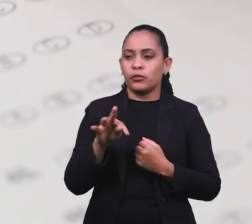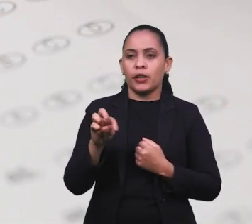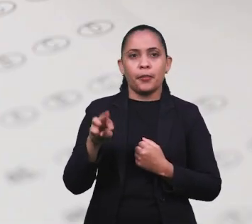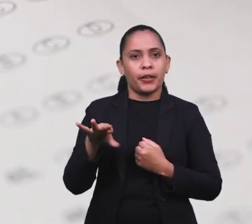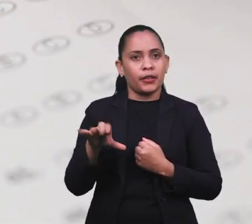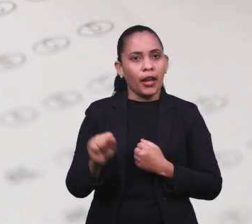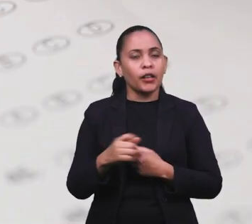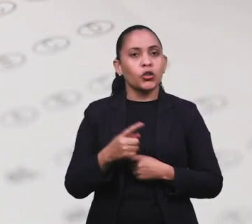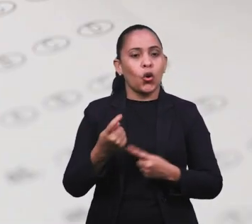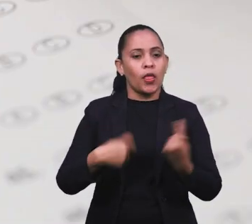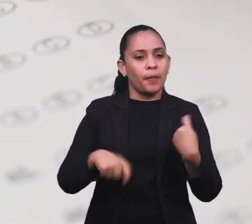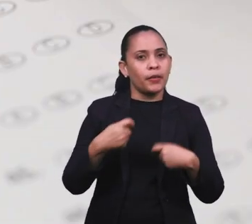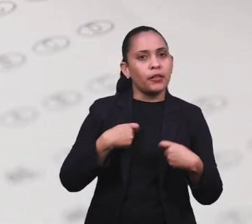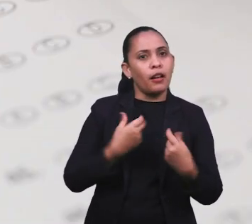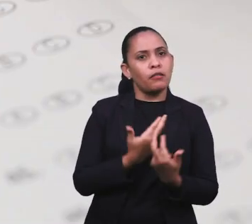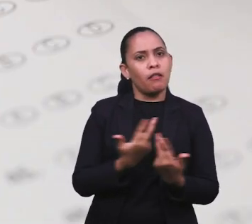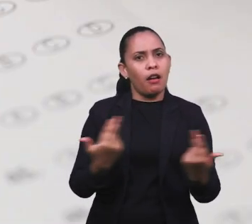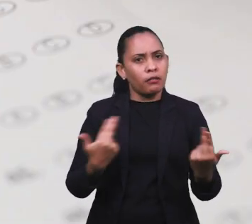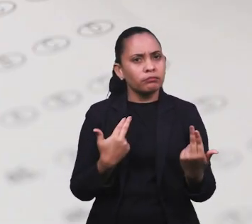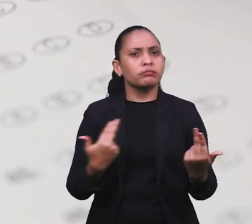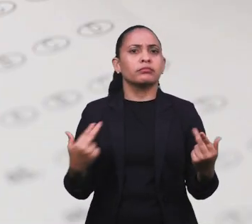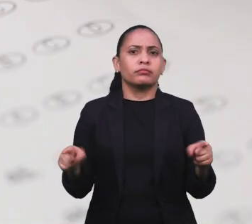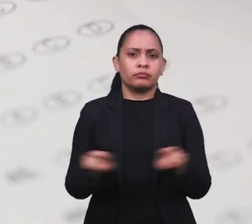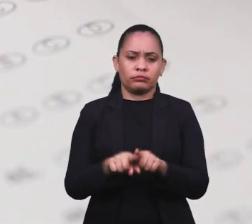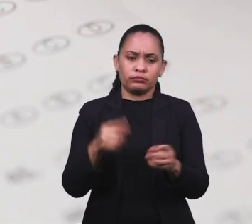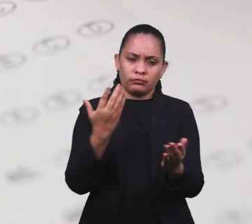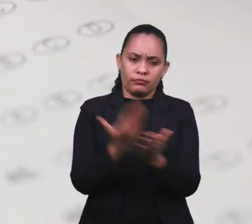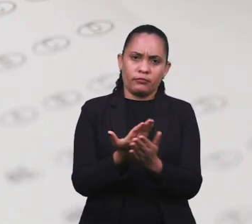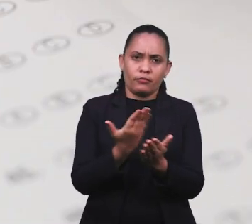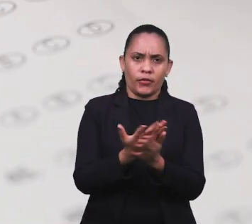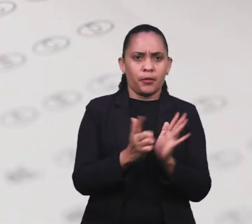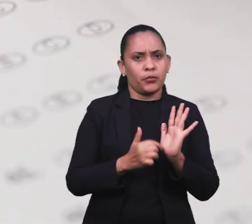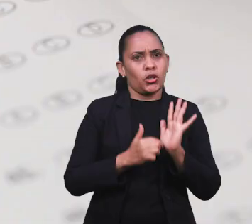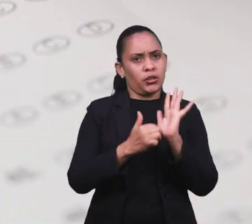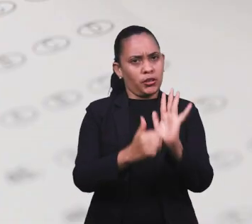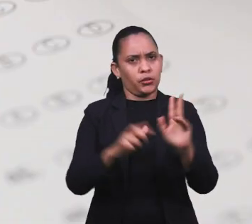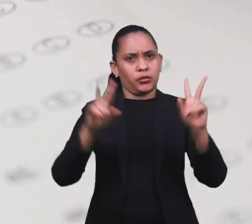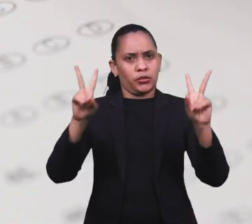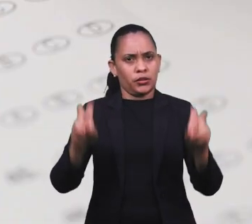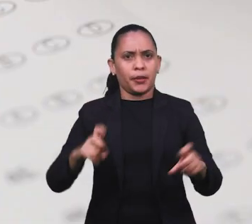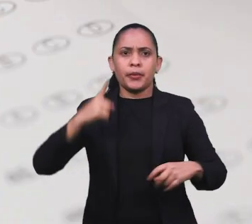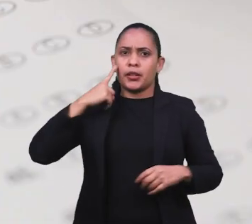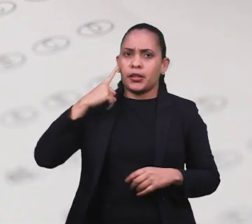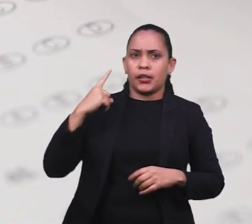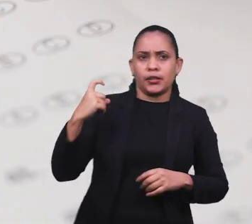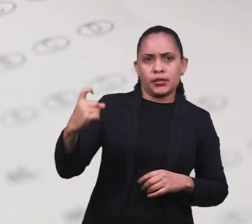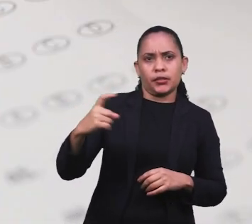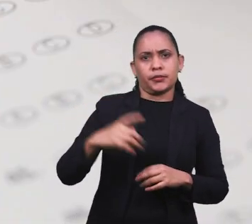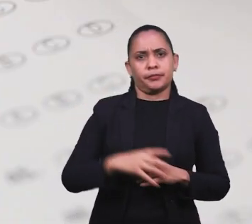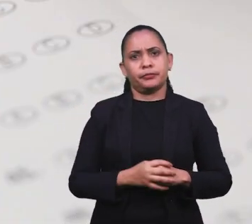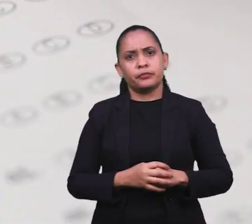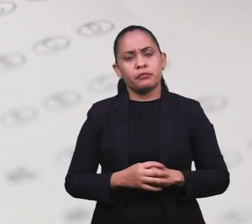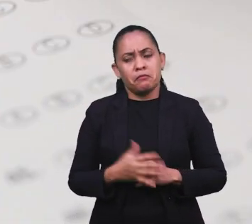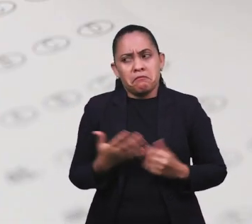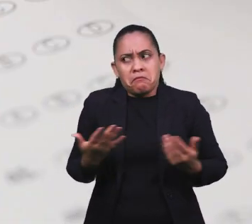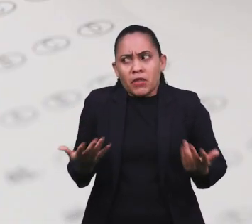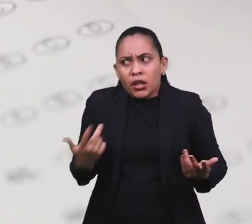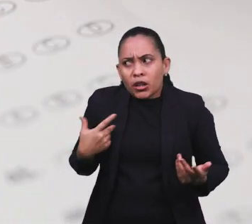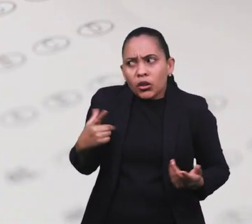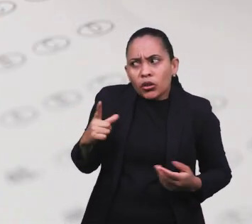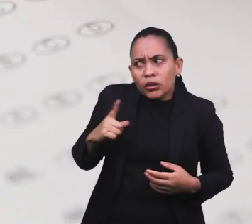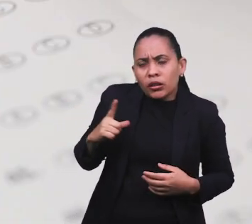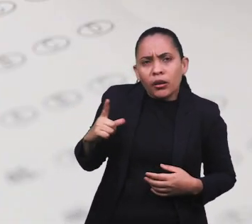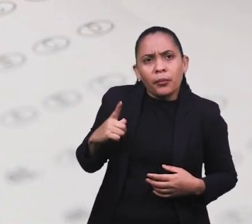aqui contabilidade. Então, olha só, essa aula fala desse tema interessante. Será que eu já tenho